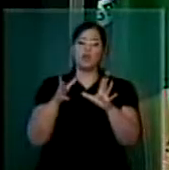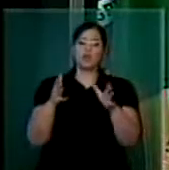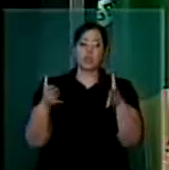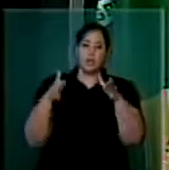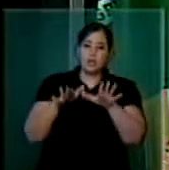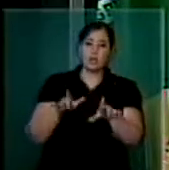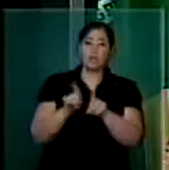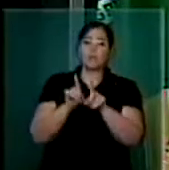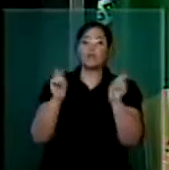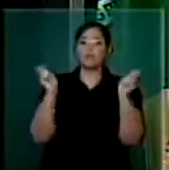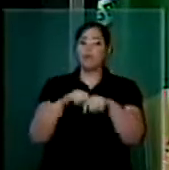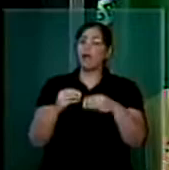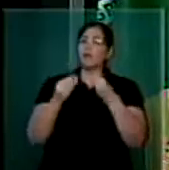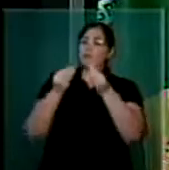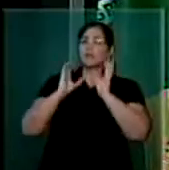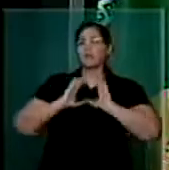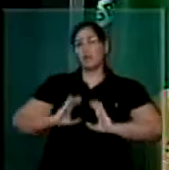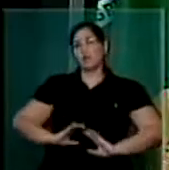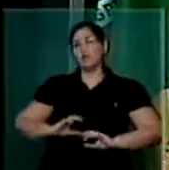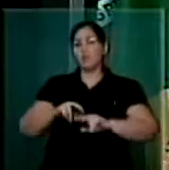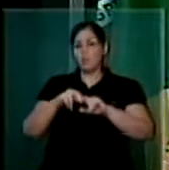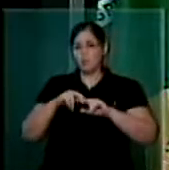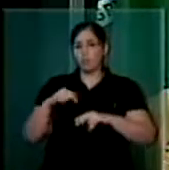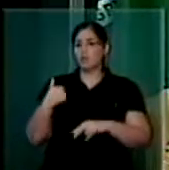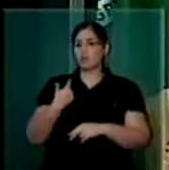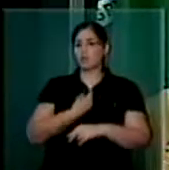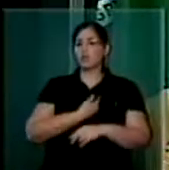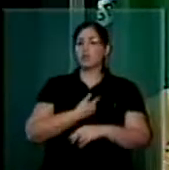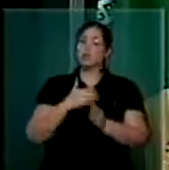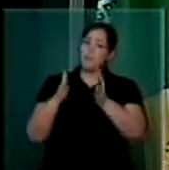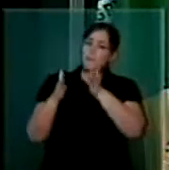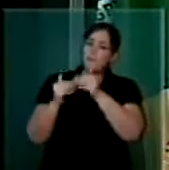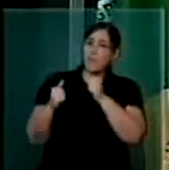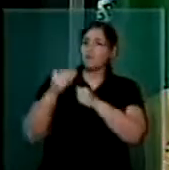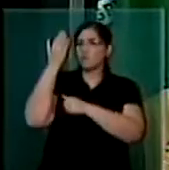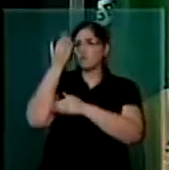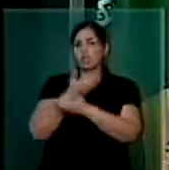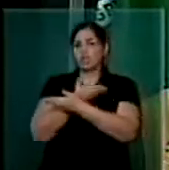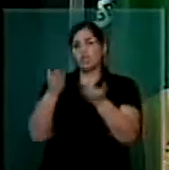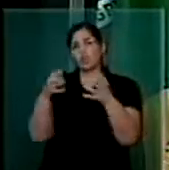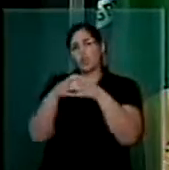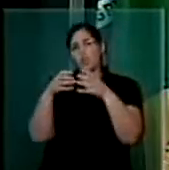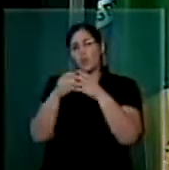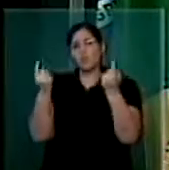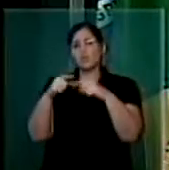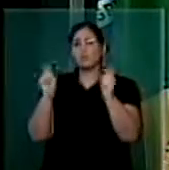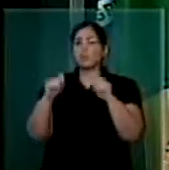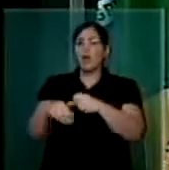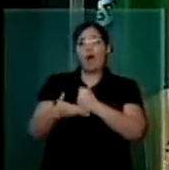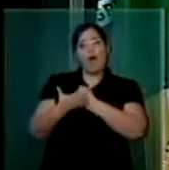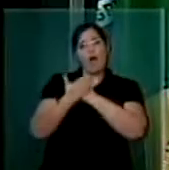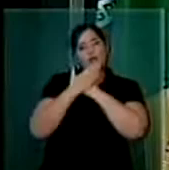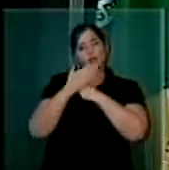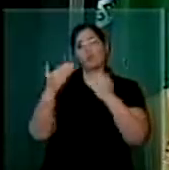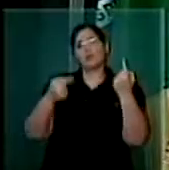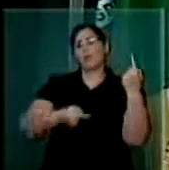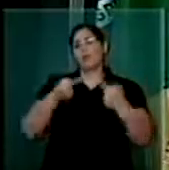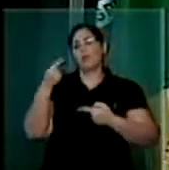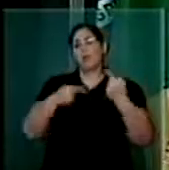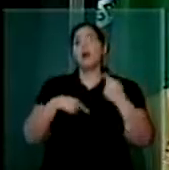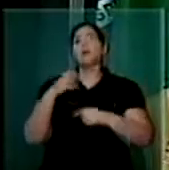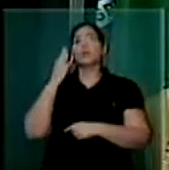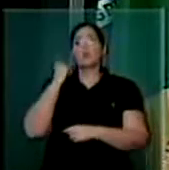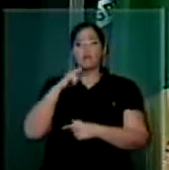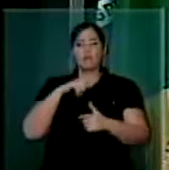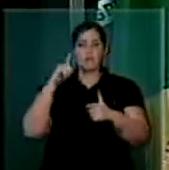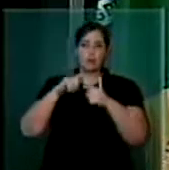possa oferecer cidadania. Por isso é que nós apelamos para que vocês possam colaborar neste debate. Eu sei que